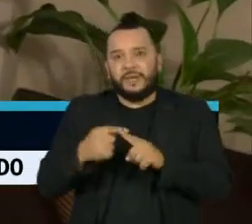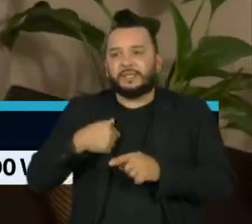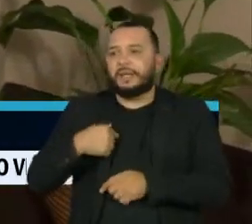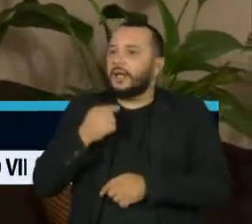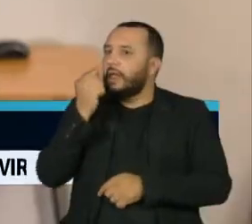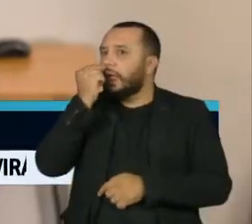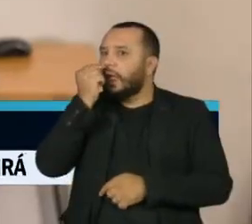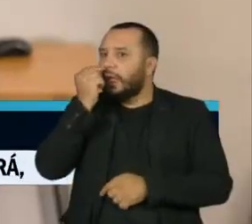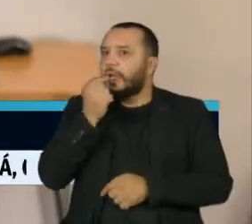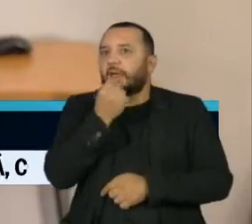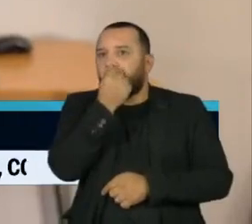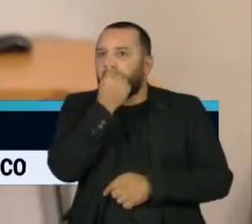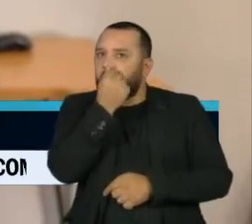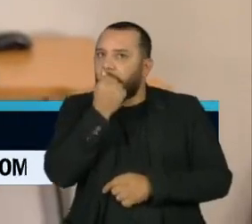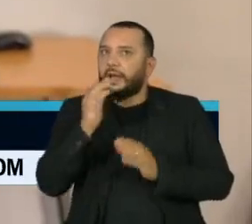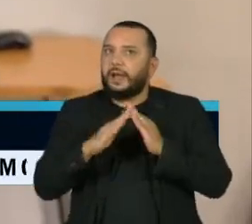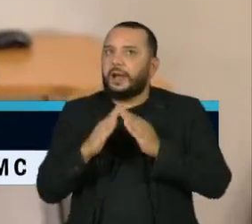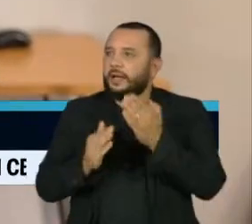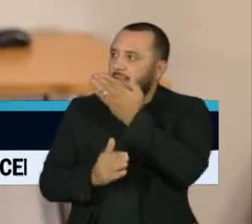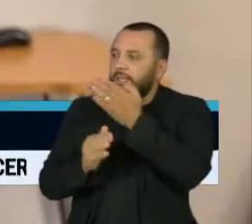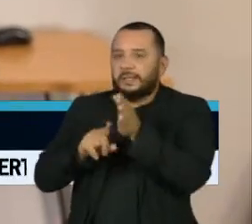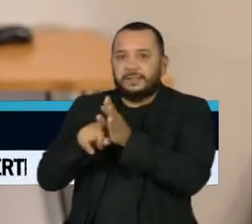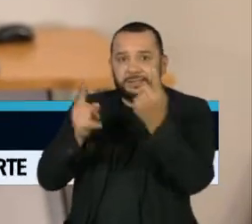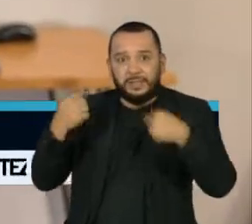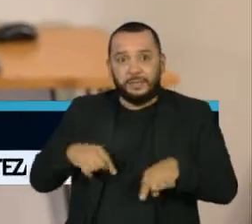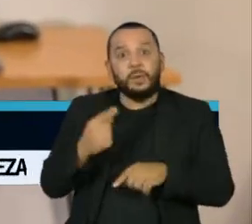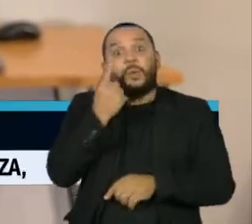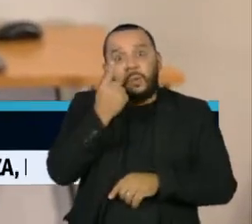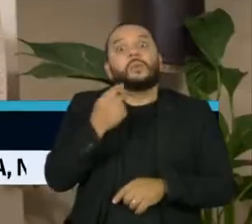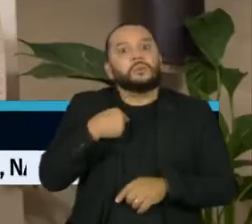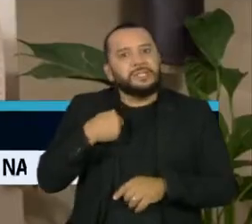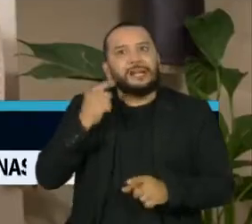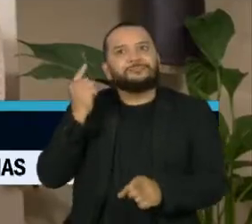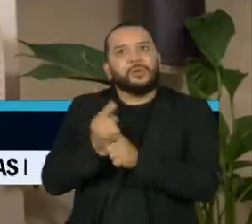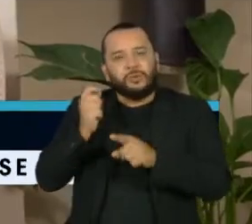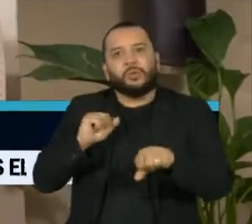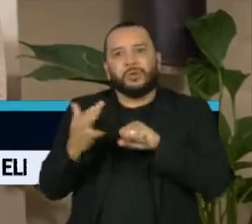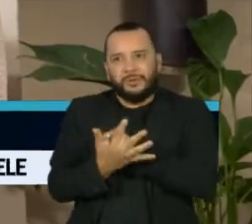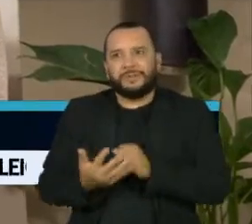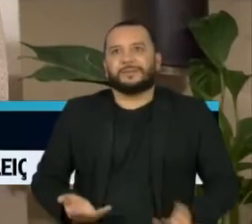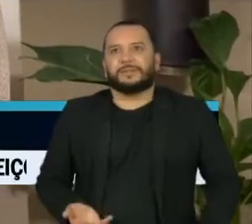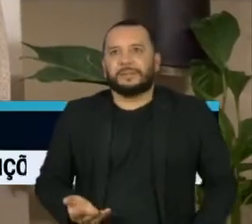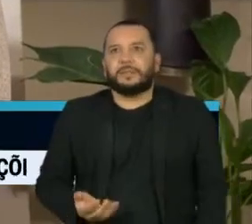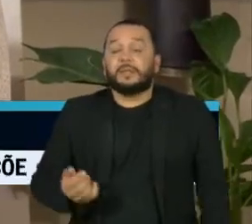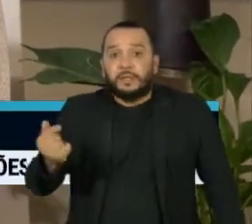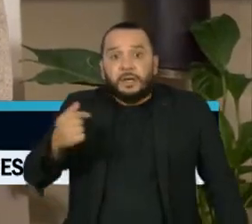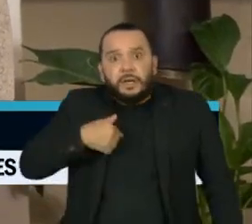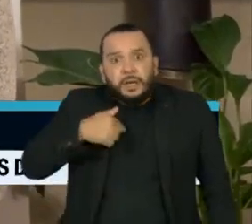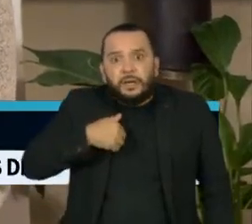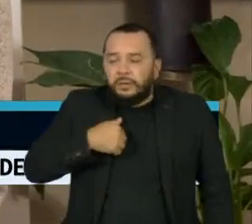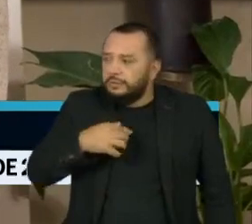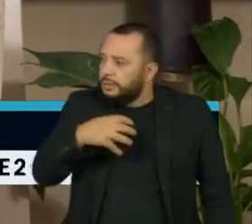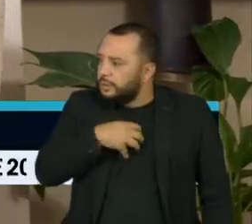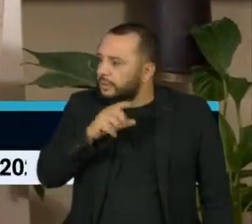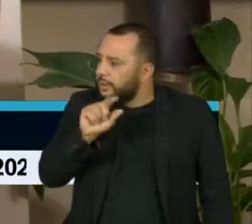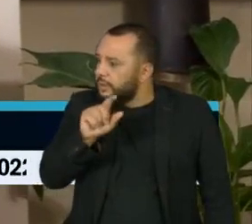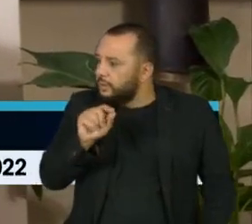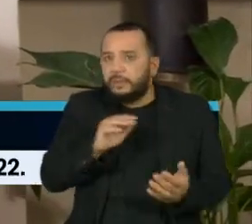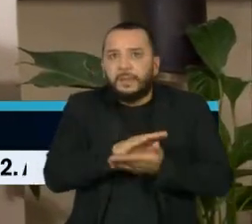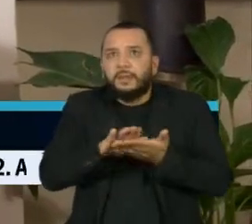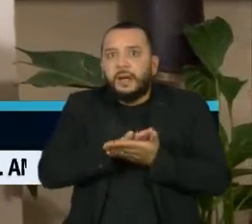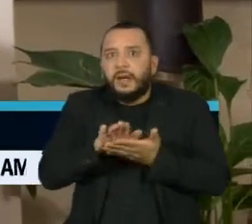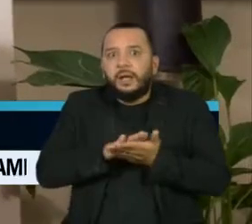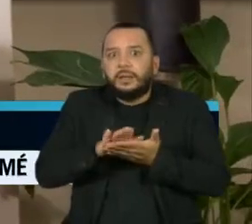o teste em casa. Num deles, descobriu que estava com Covid. Eu descobri que tinha, sem ter nenhum sintoma, senão, do contrário, estaria